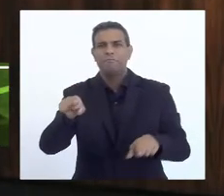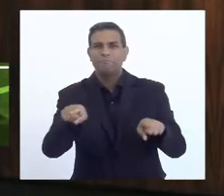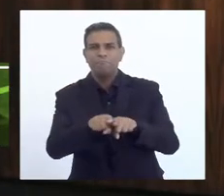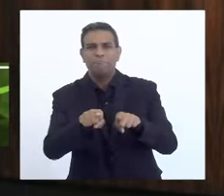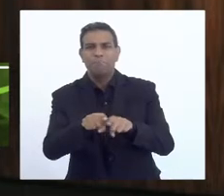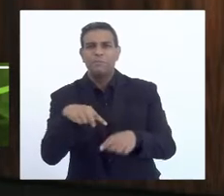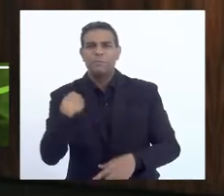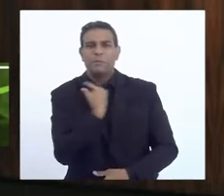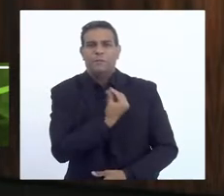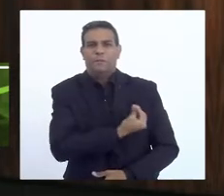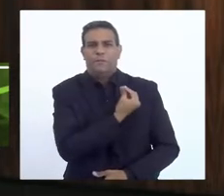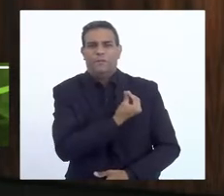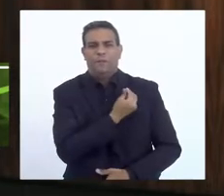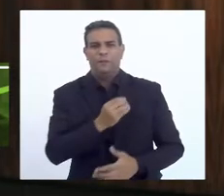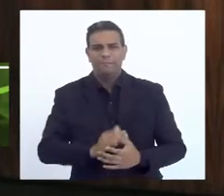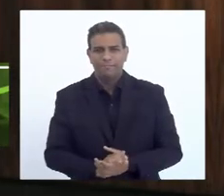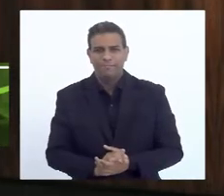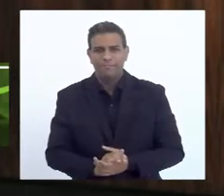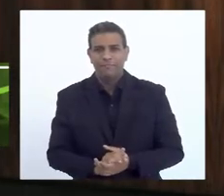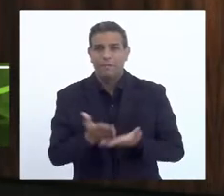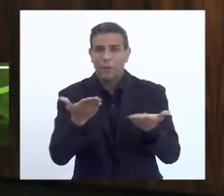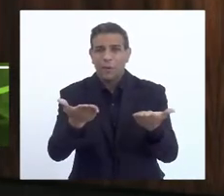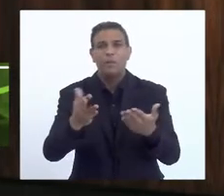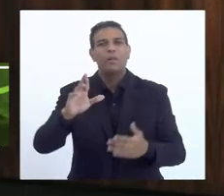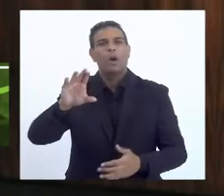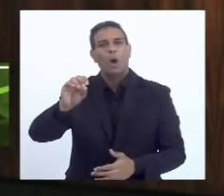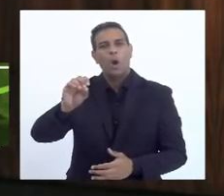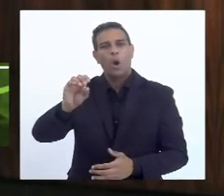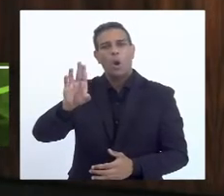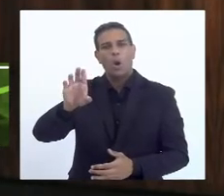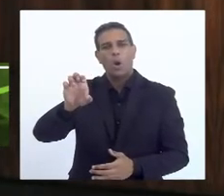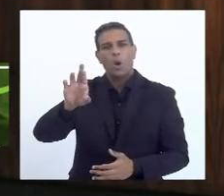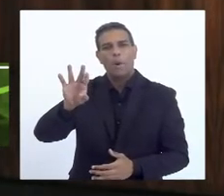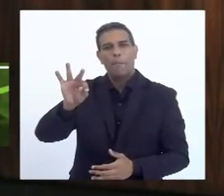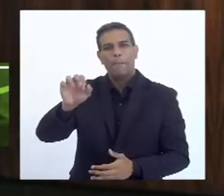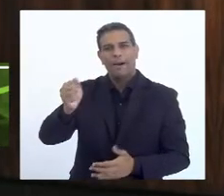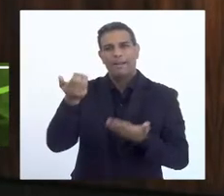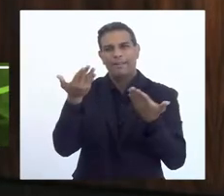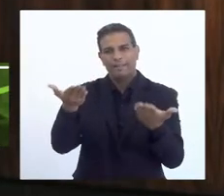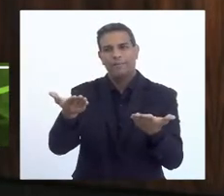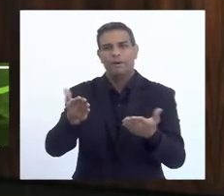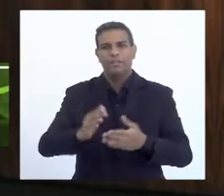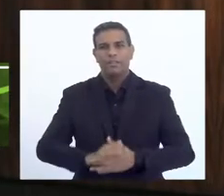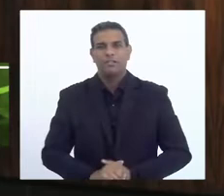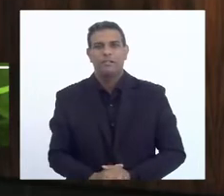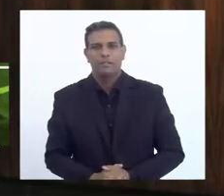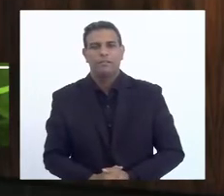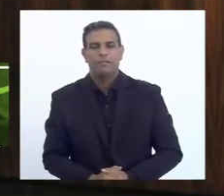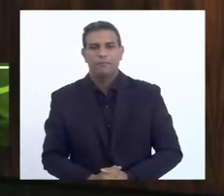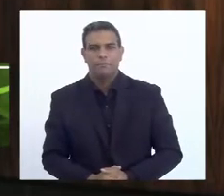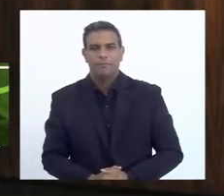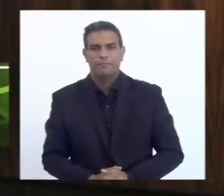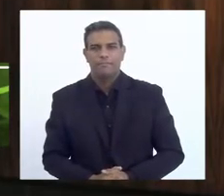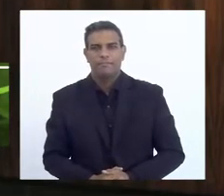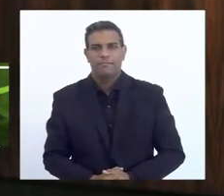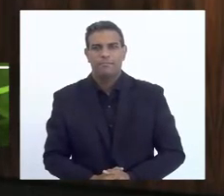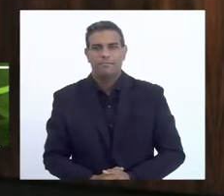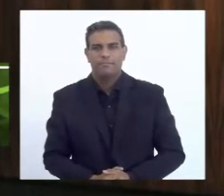presença de vocês. E agora sim, Roberta, a palavra está com você. Deixa eu ajeitar.